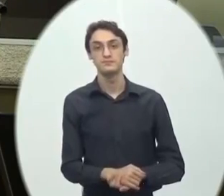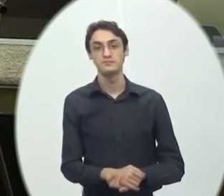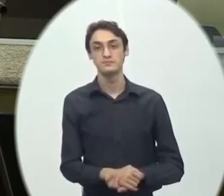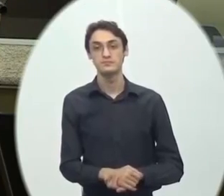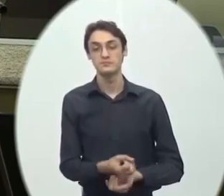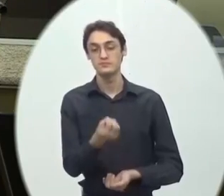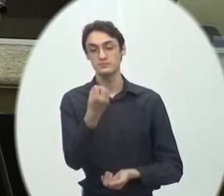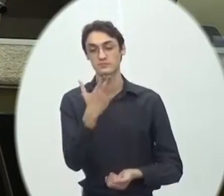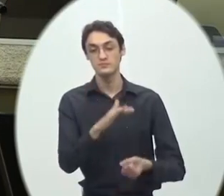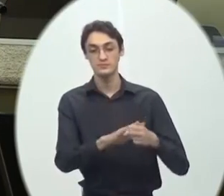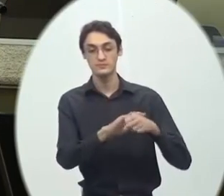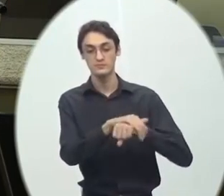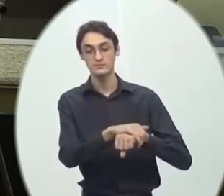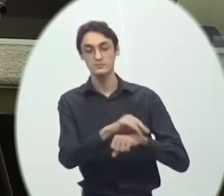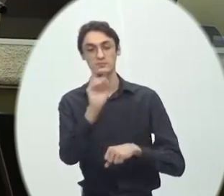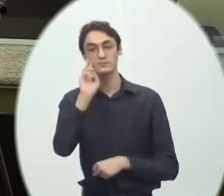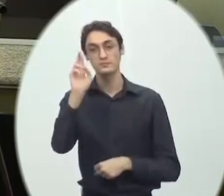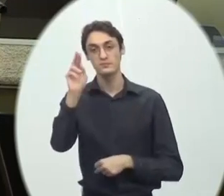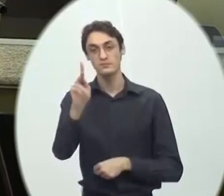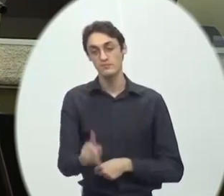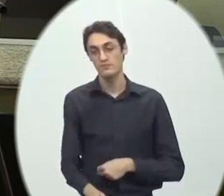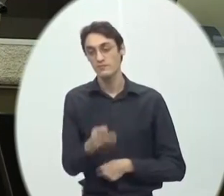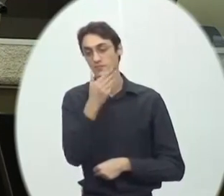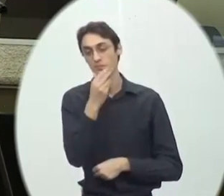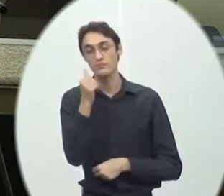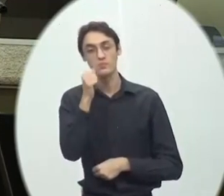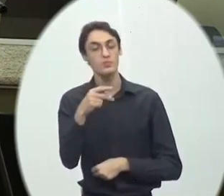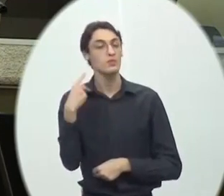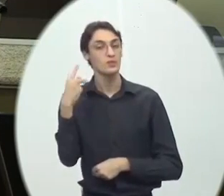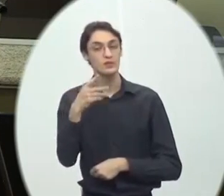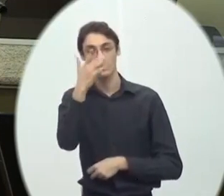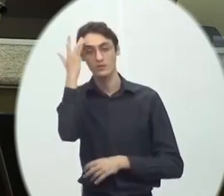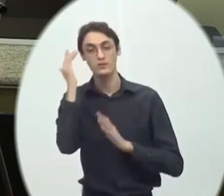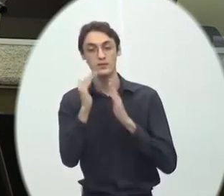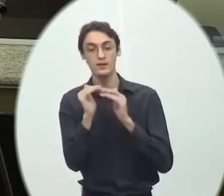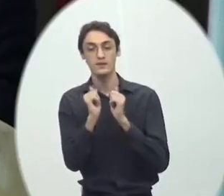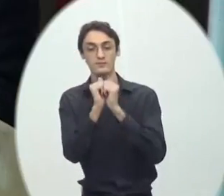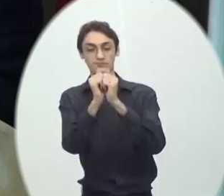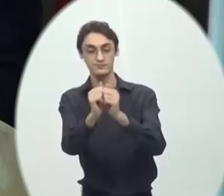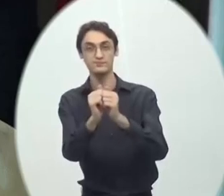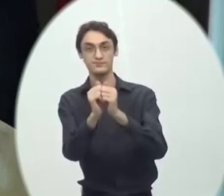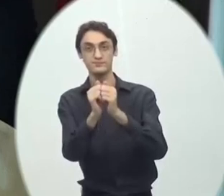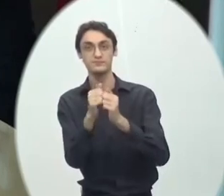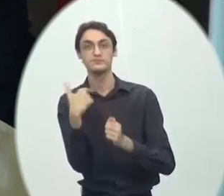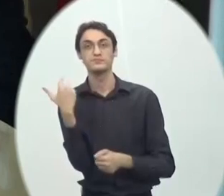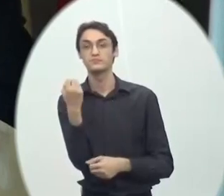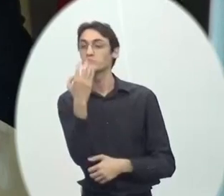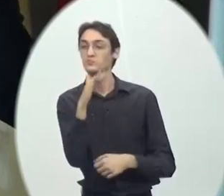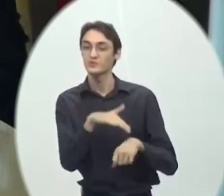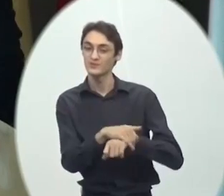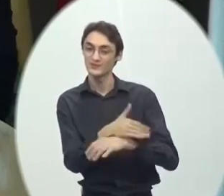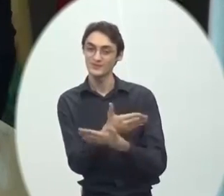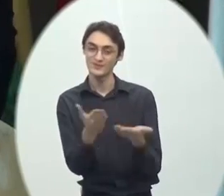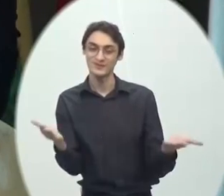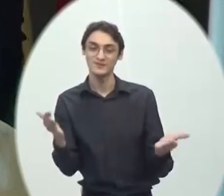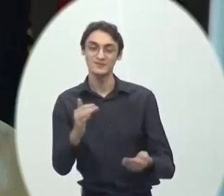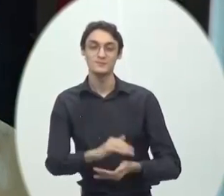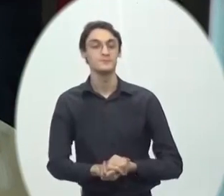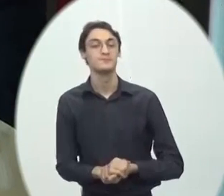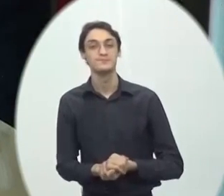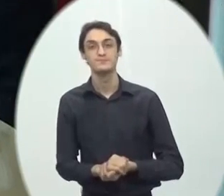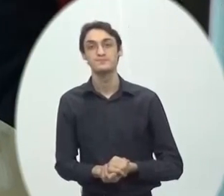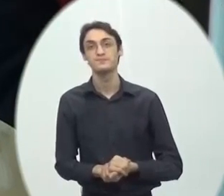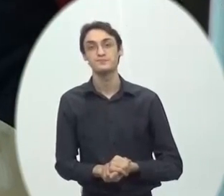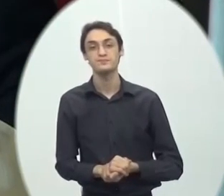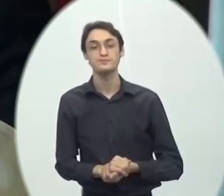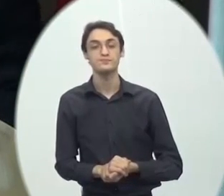Boa noite, senhor presidente, vereadores, vereadoras, por nos assistir aqui em casa. Uma boa noite a todos aí. Hoje eu